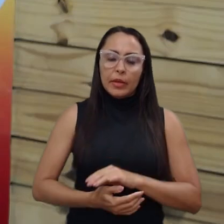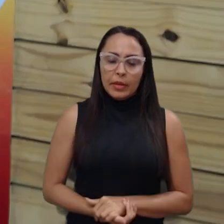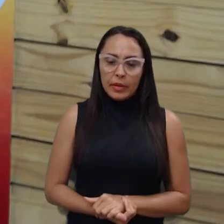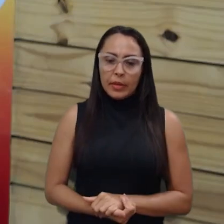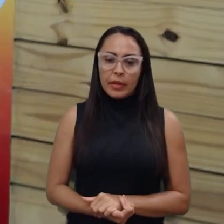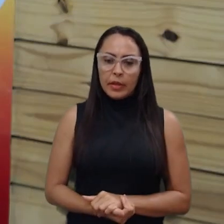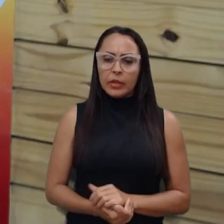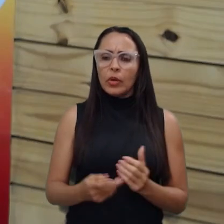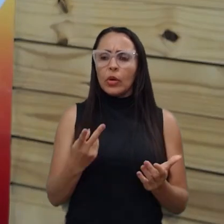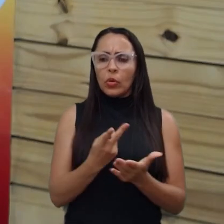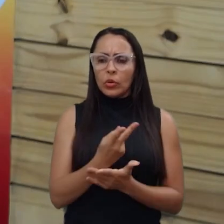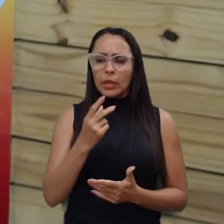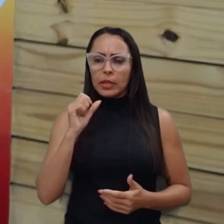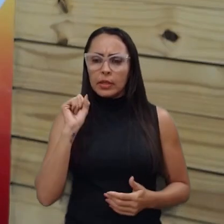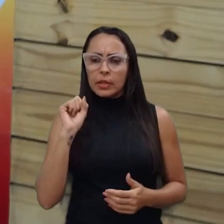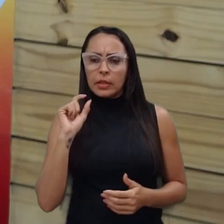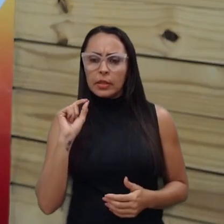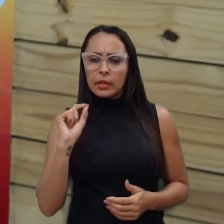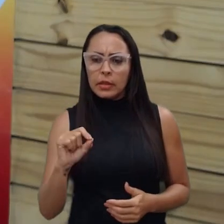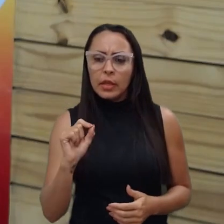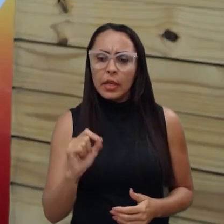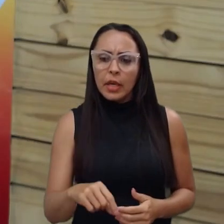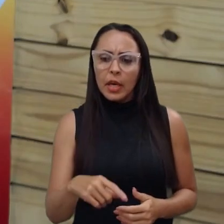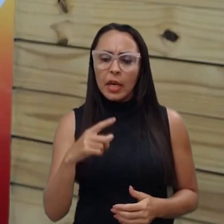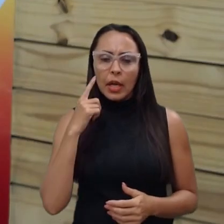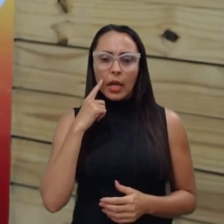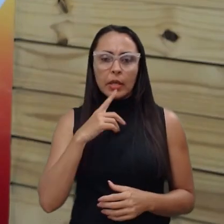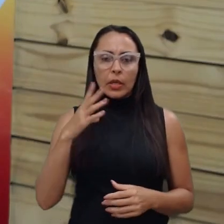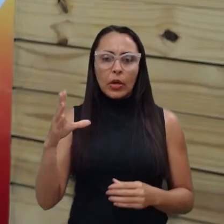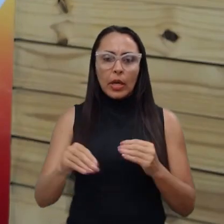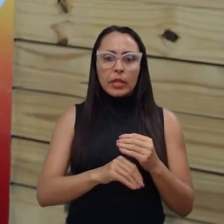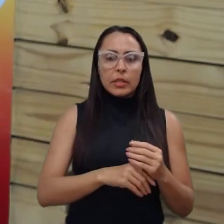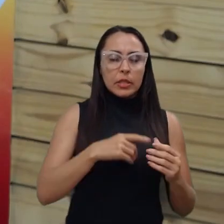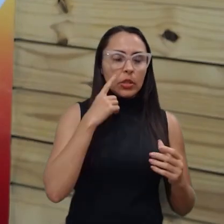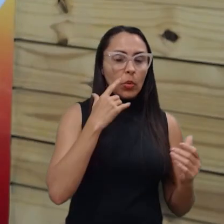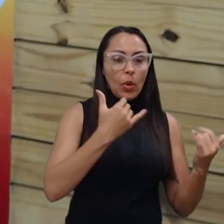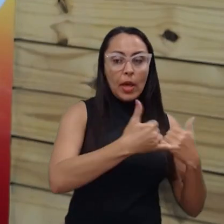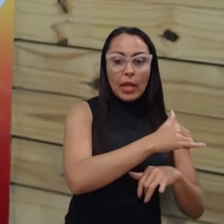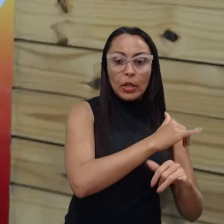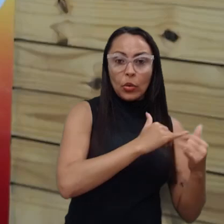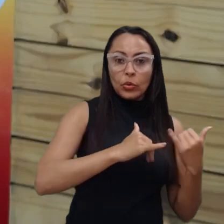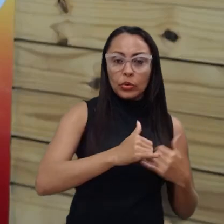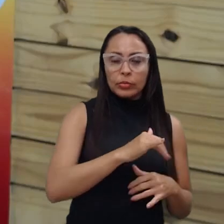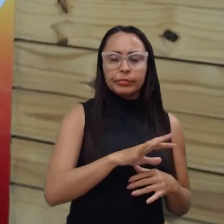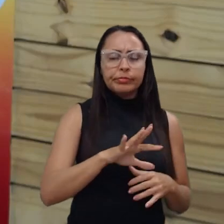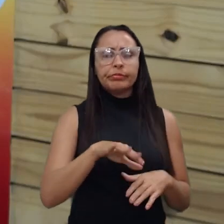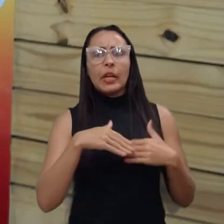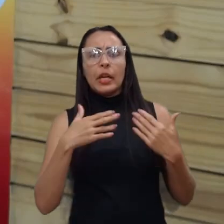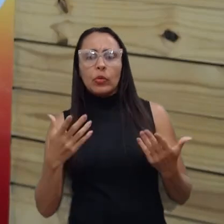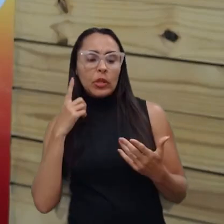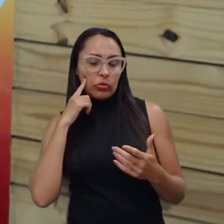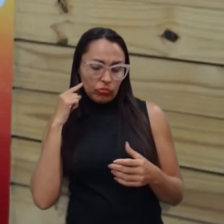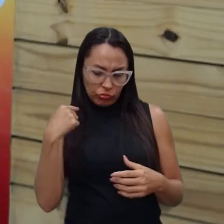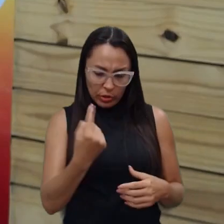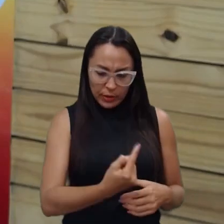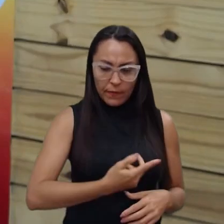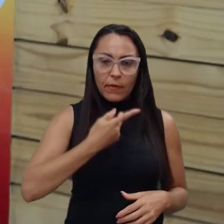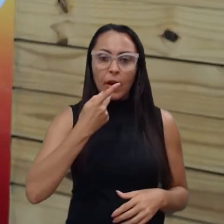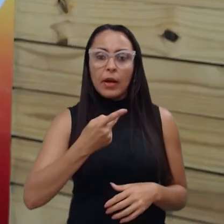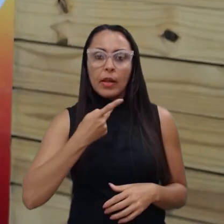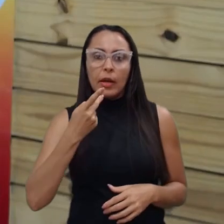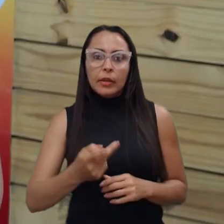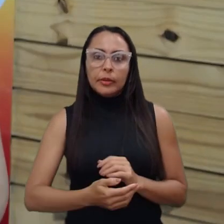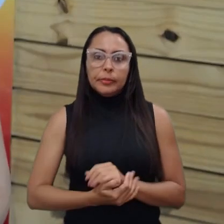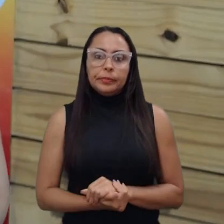que acontece muito em relação aos resíduos eletrônicos. E aí, quando a gente fala